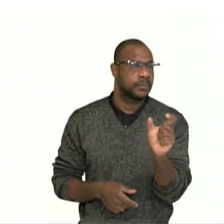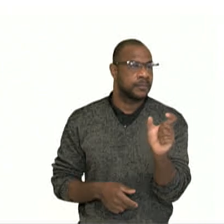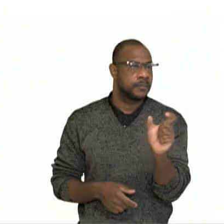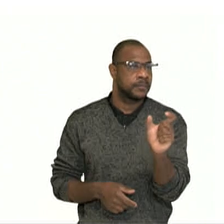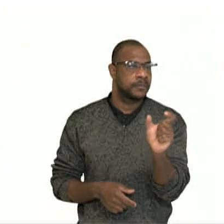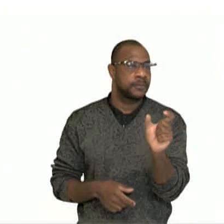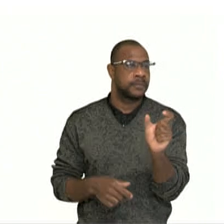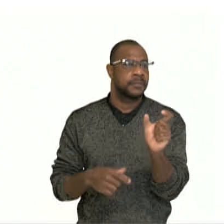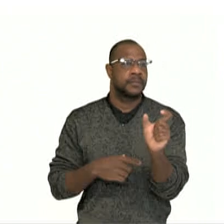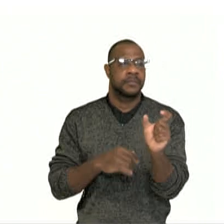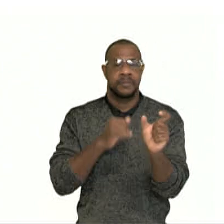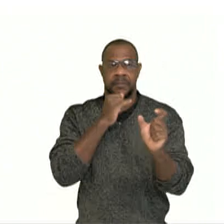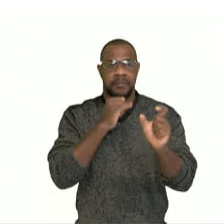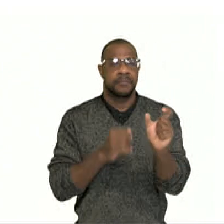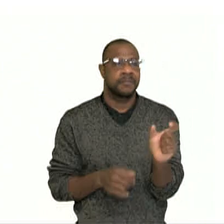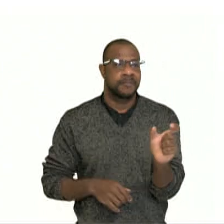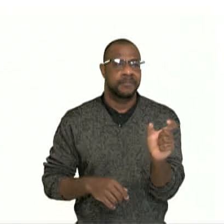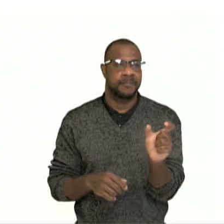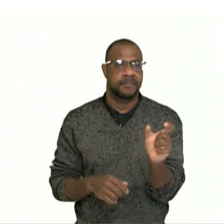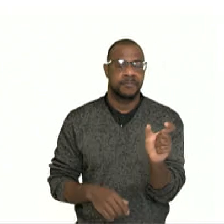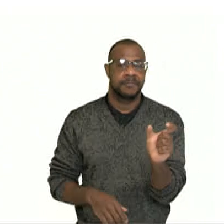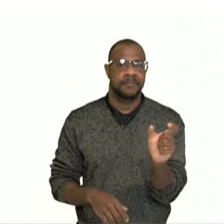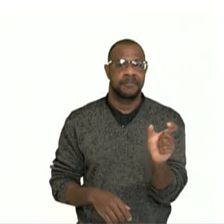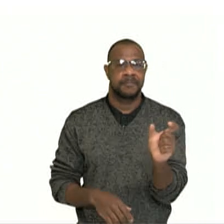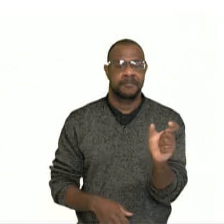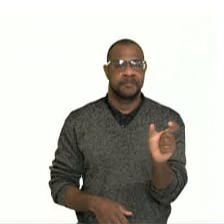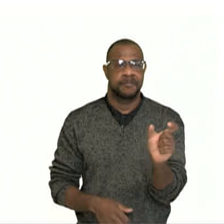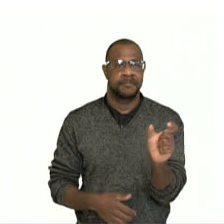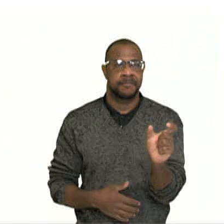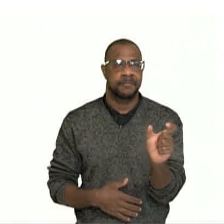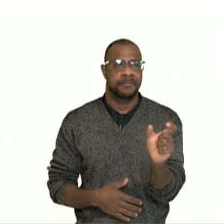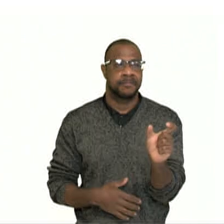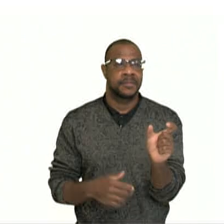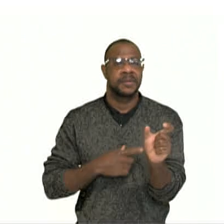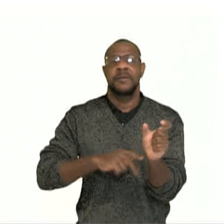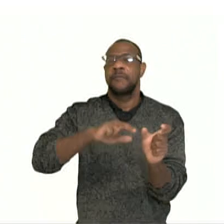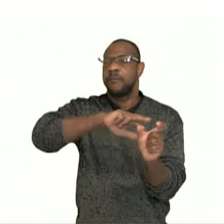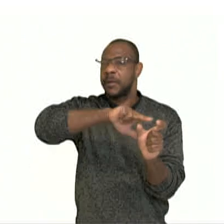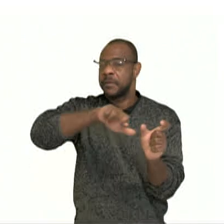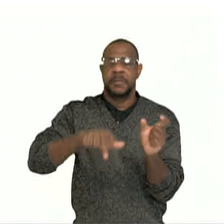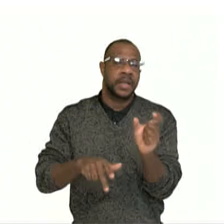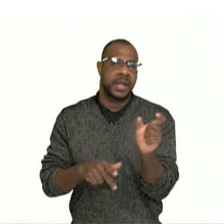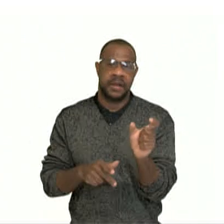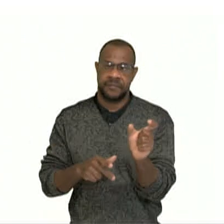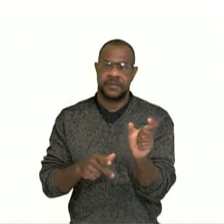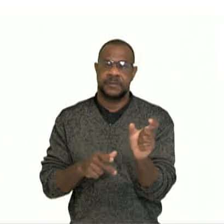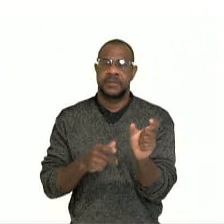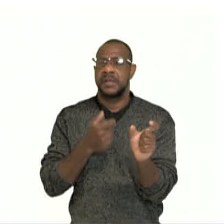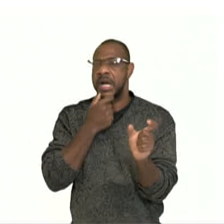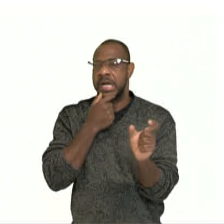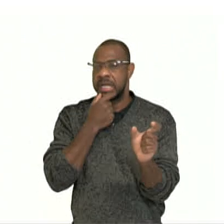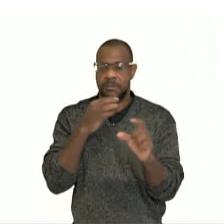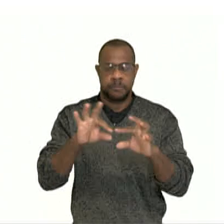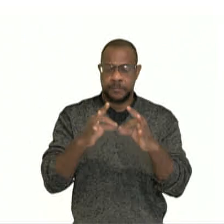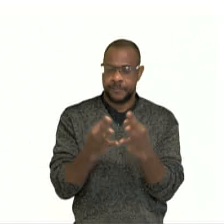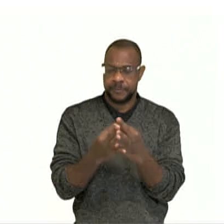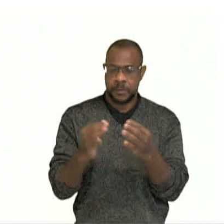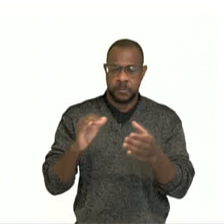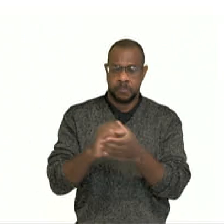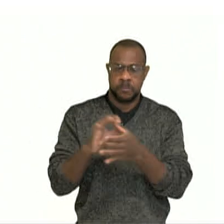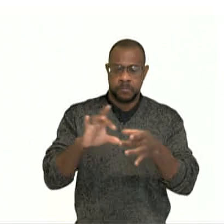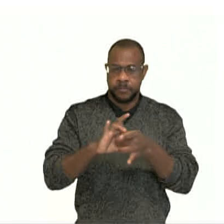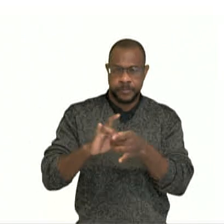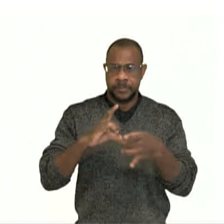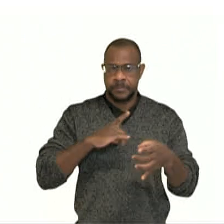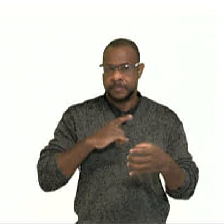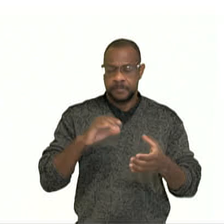falar mother-in-law, father-in-law, brother-in-law, nós teremos todas as junções através